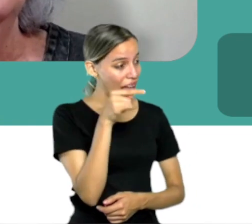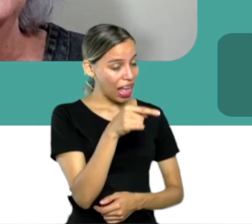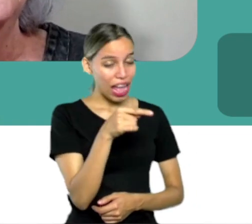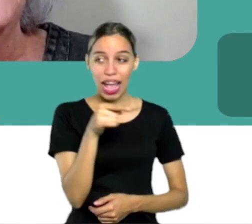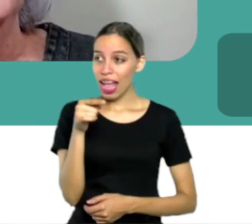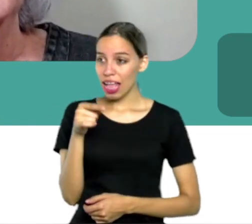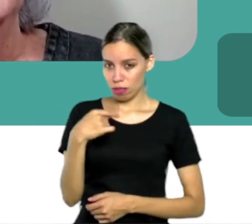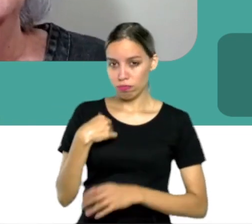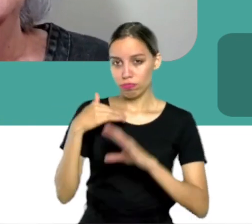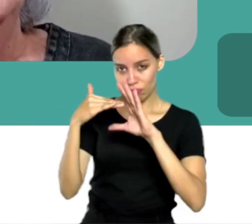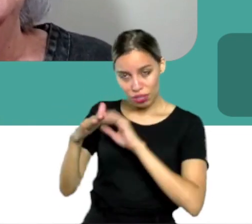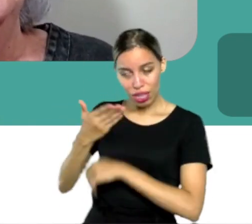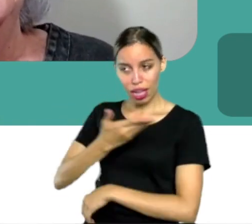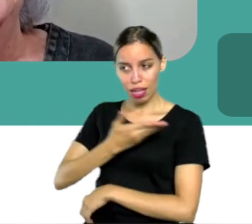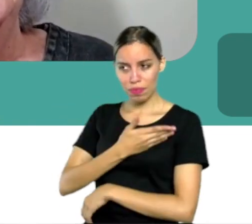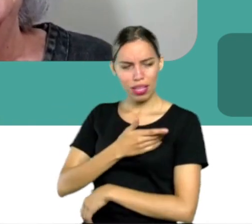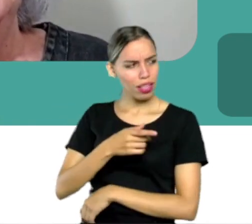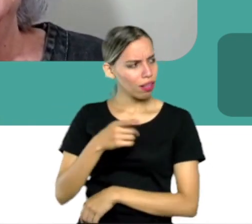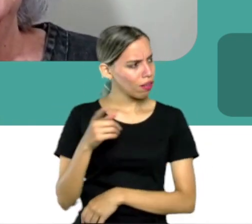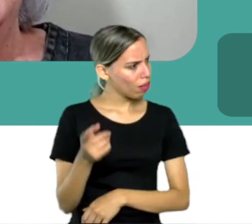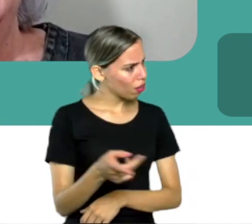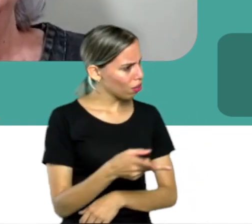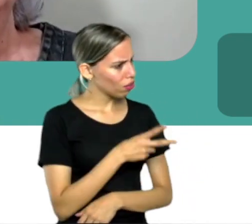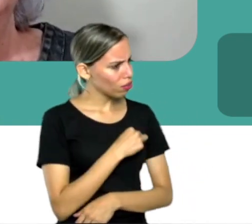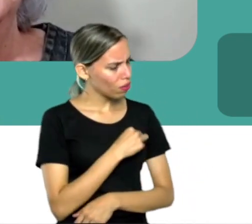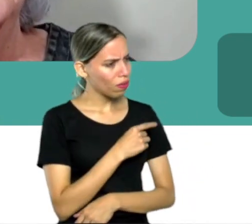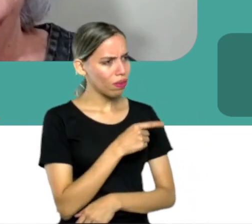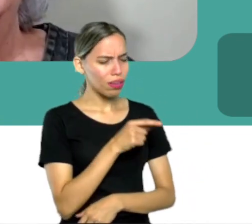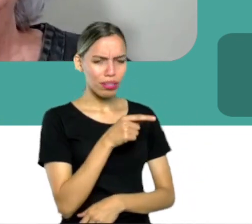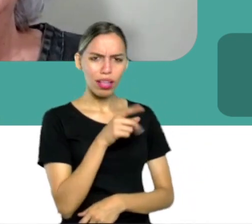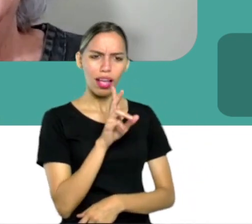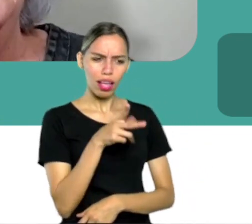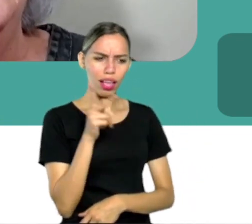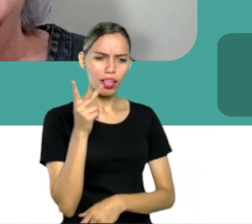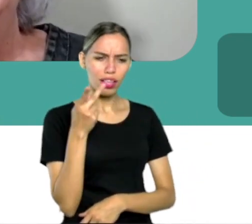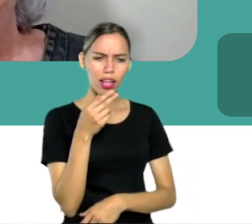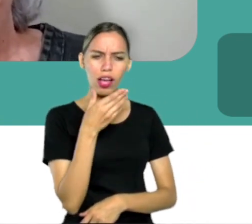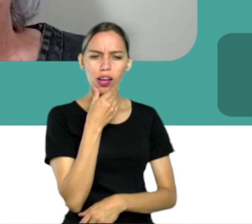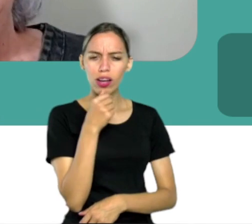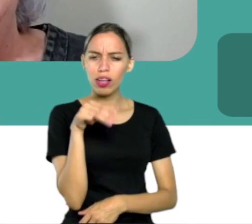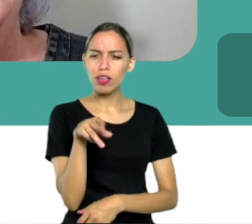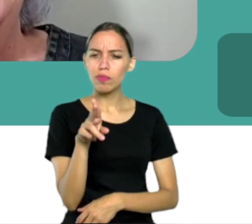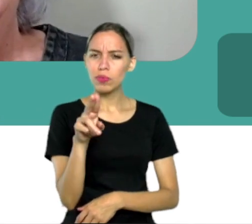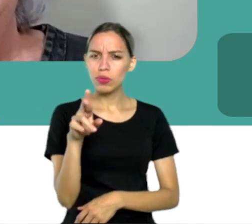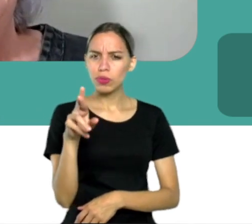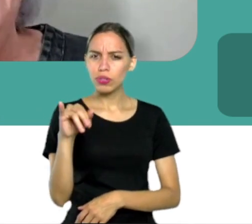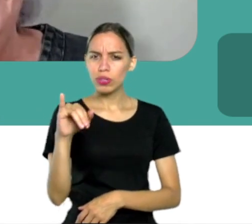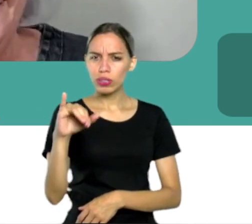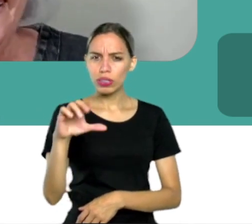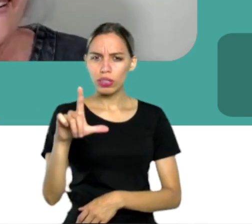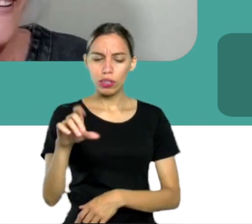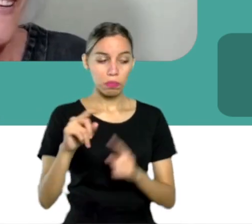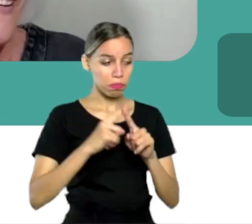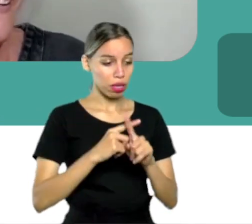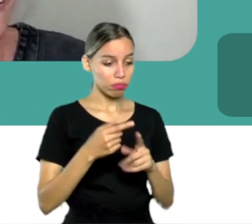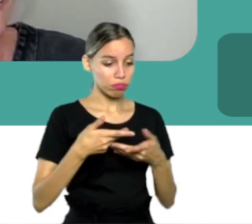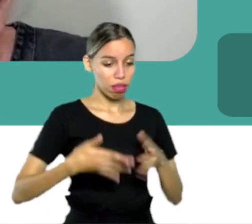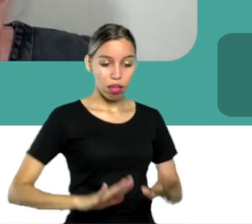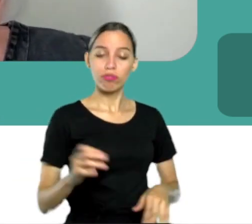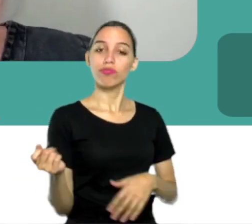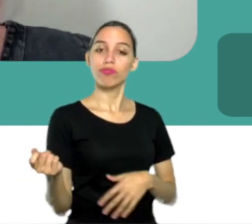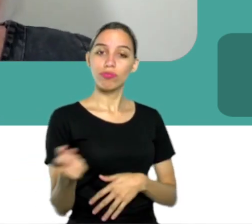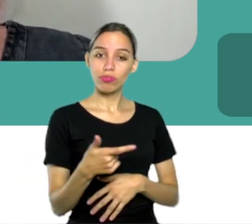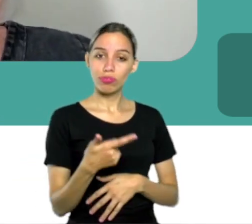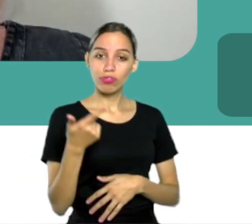Mendes reinventado. É verdade, parece o Murilo Mendes mesmo. É. Ai, gente. Citando